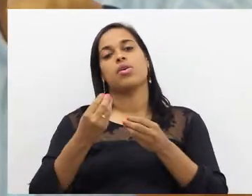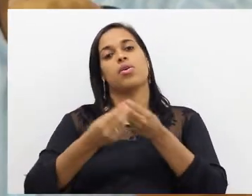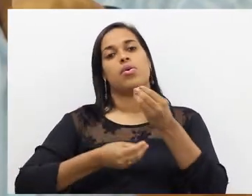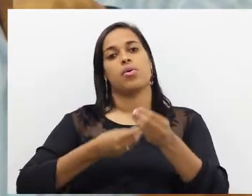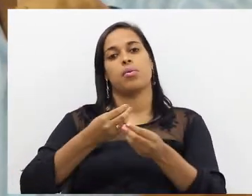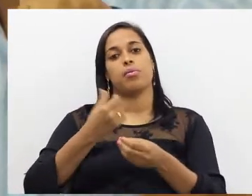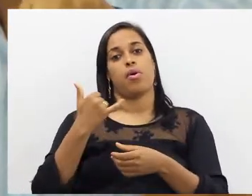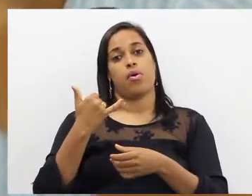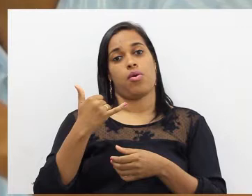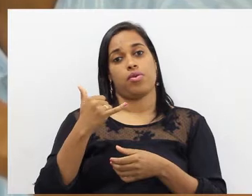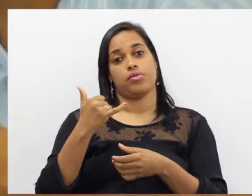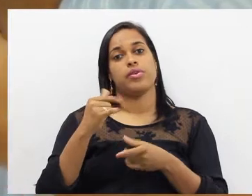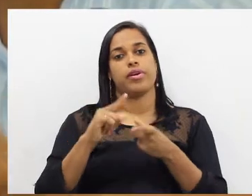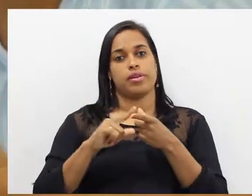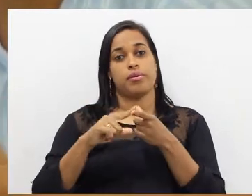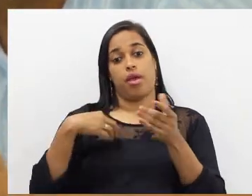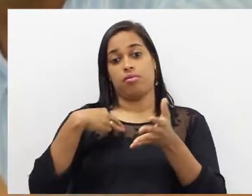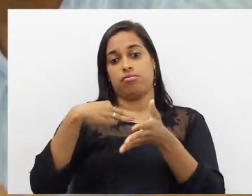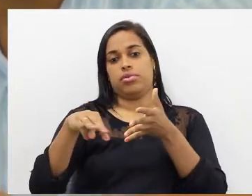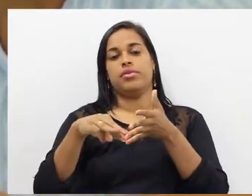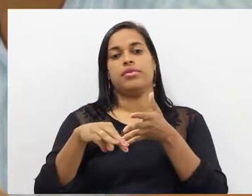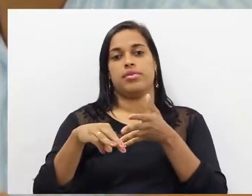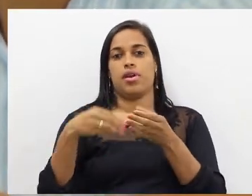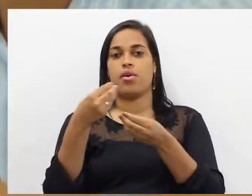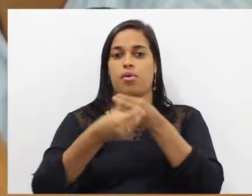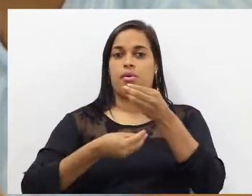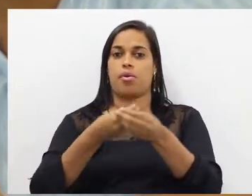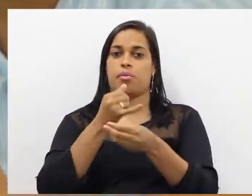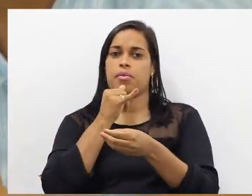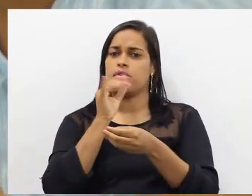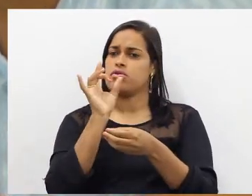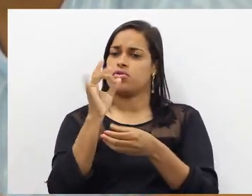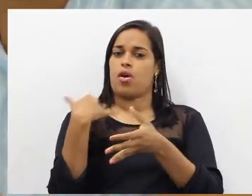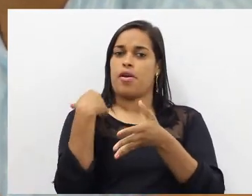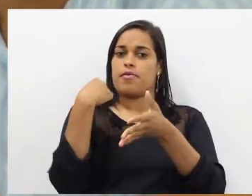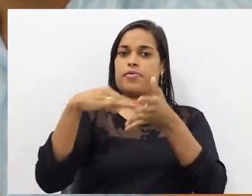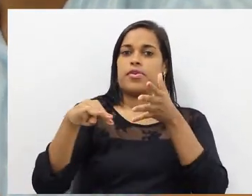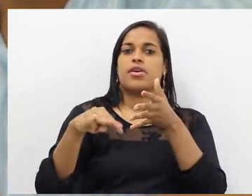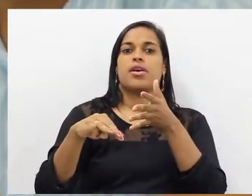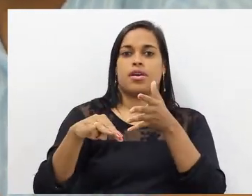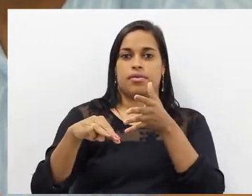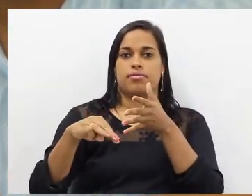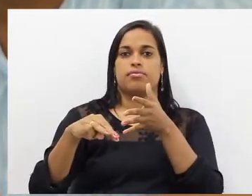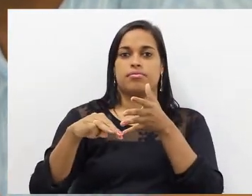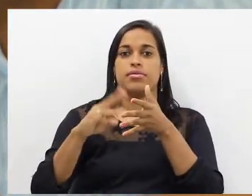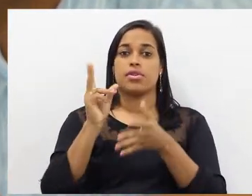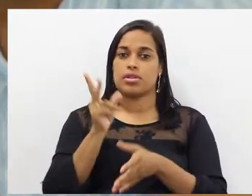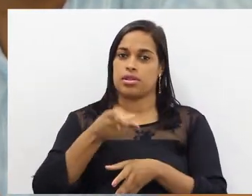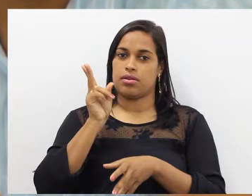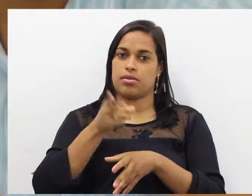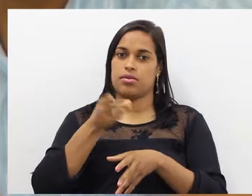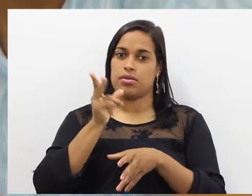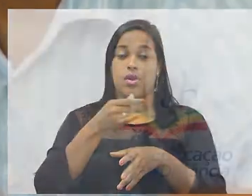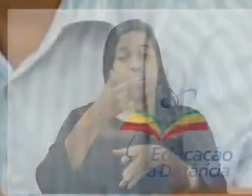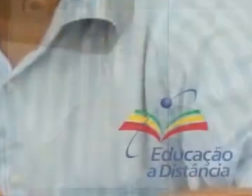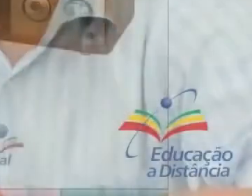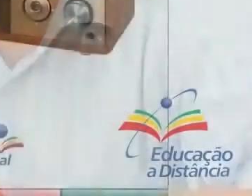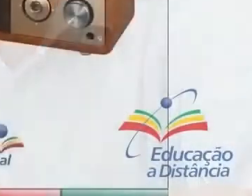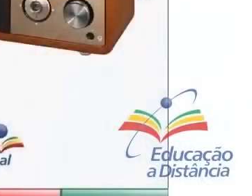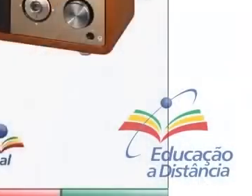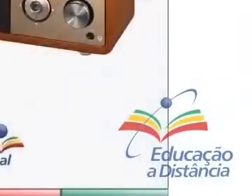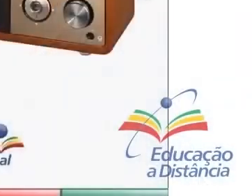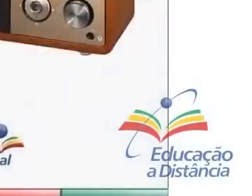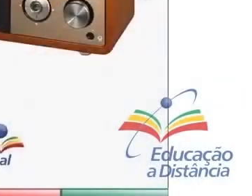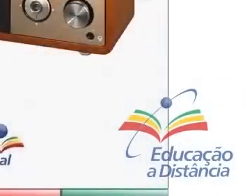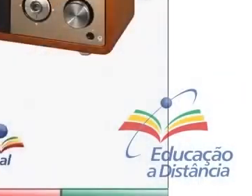remoto tem apenas a opção de enviar. Quando a gente tem um dispositivo apenas envia, ele é um simplex. Outro exemplo muito pertinente é uma